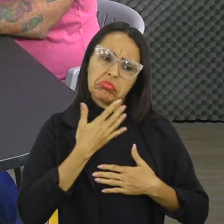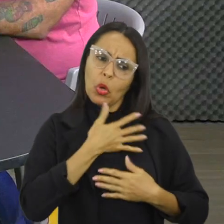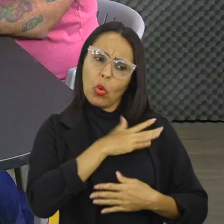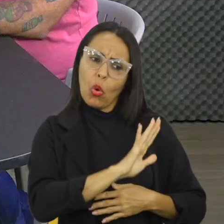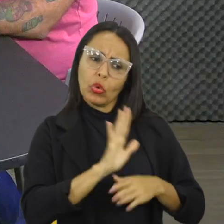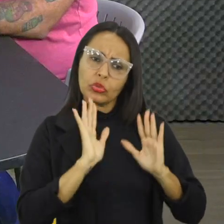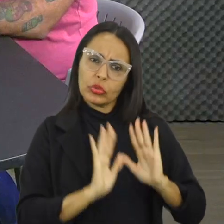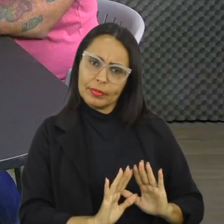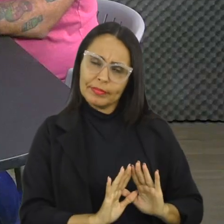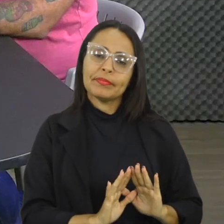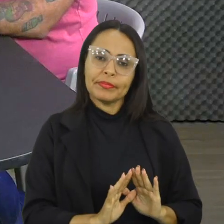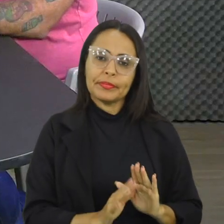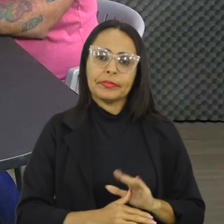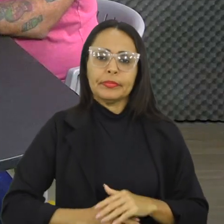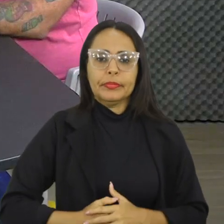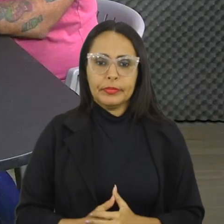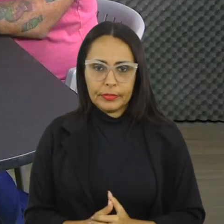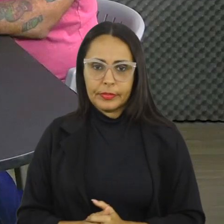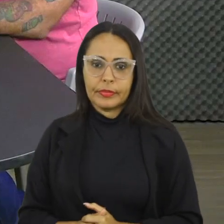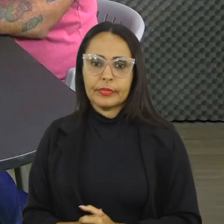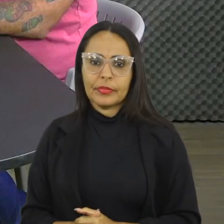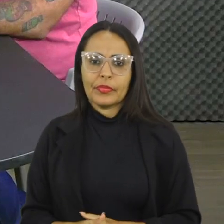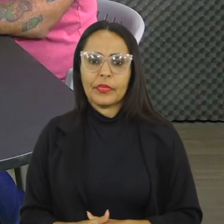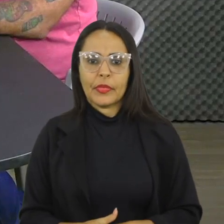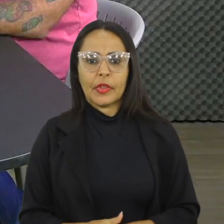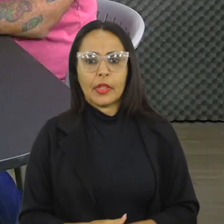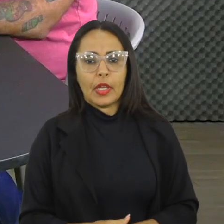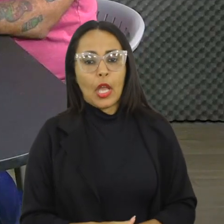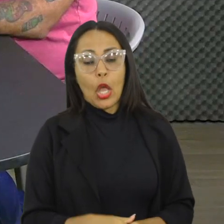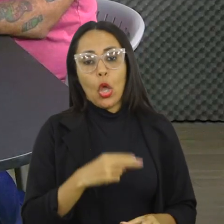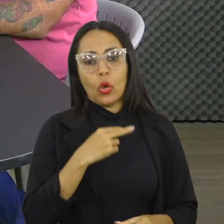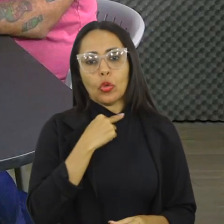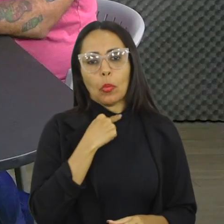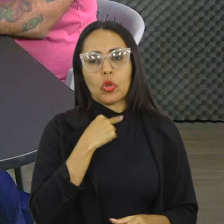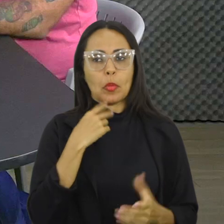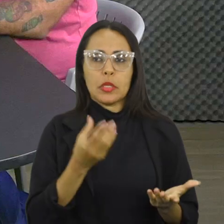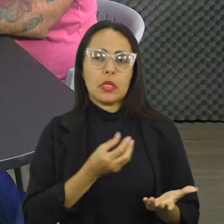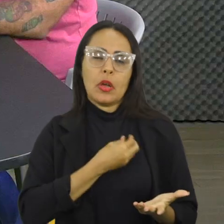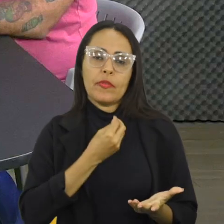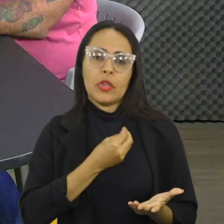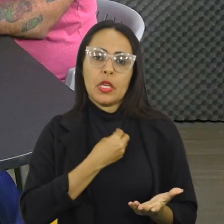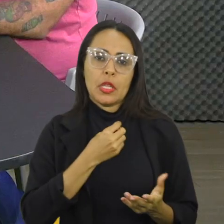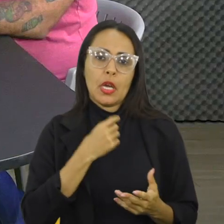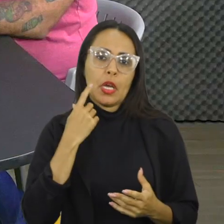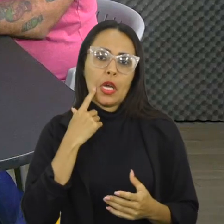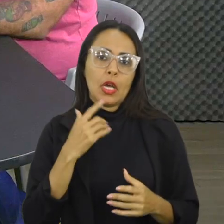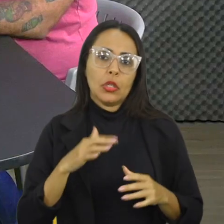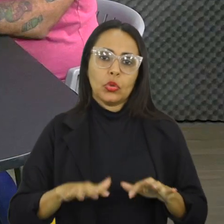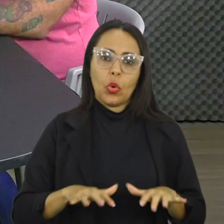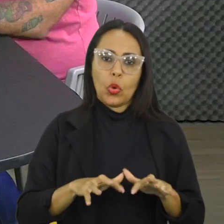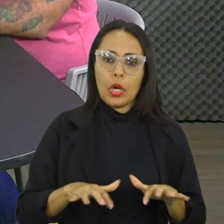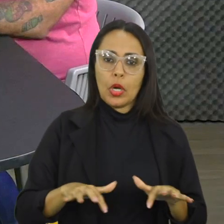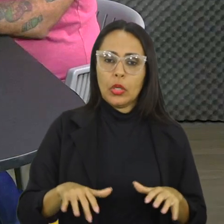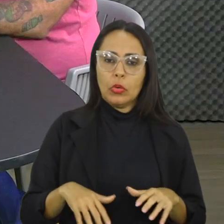seja legal, mas ele não é bom a longo prazo. Uhum. Eu não posso passar a minha vida tocando em baile.